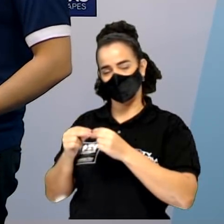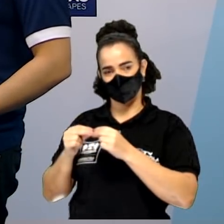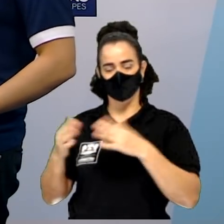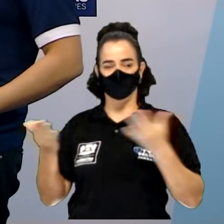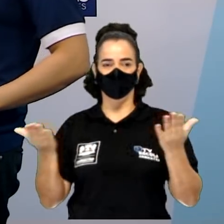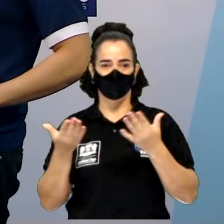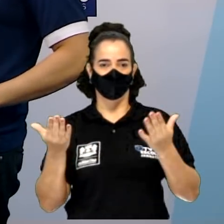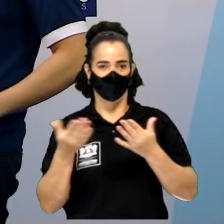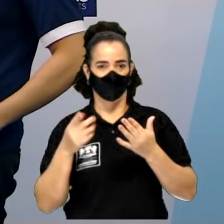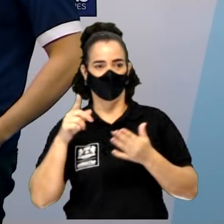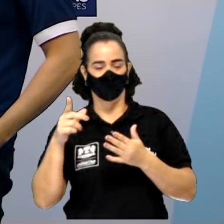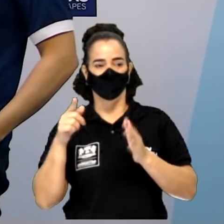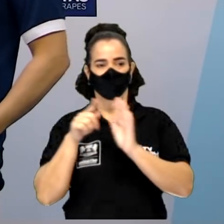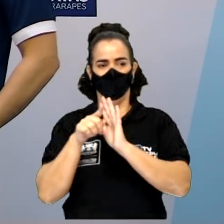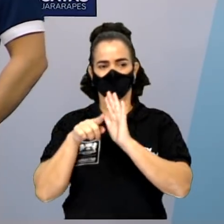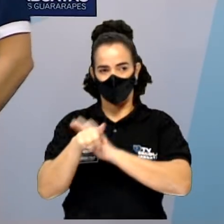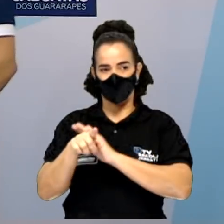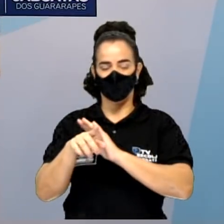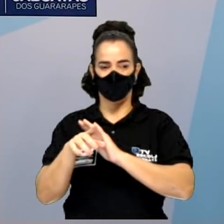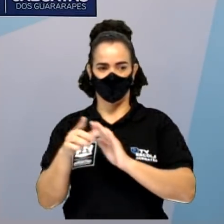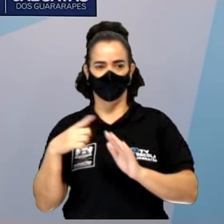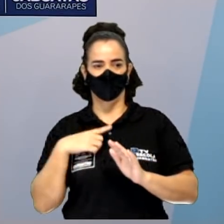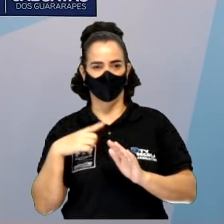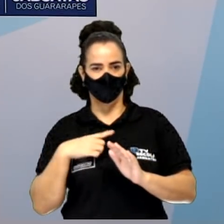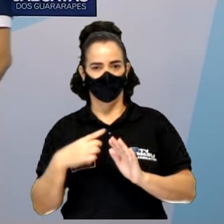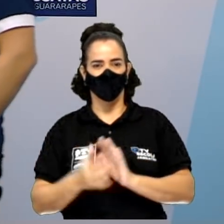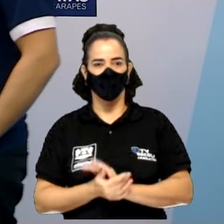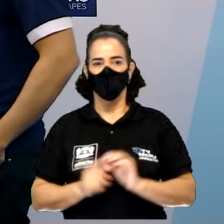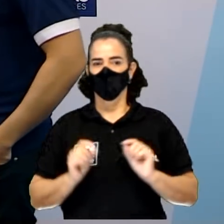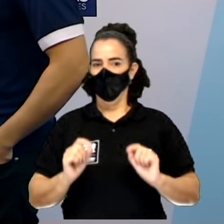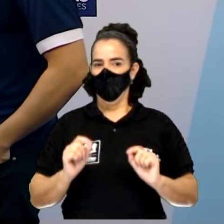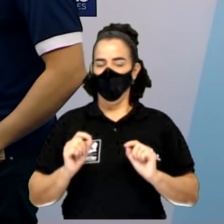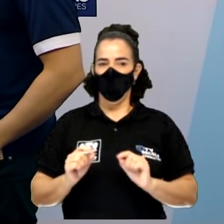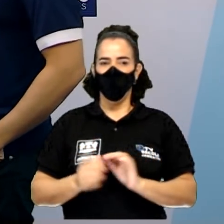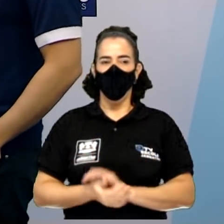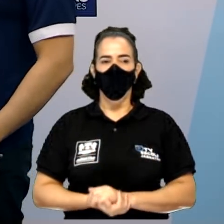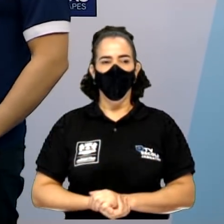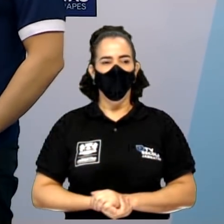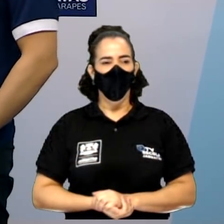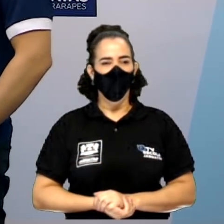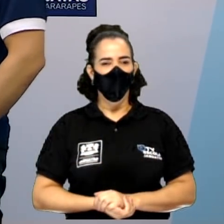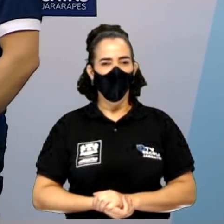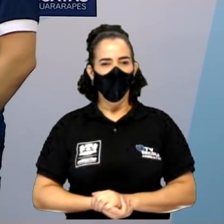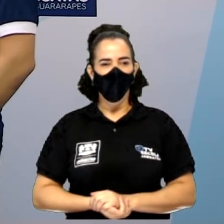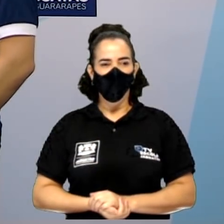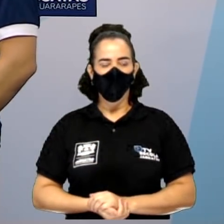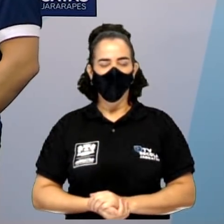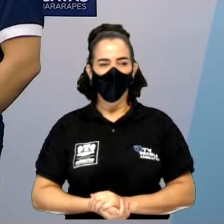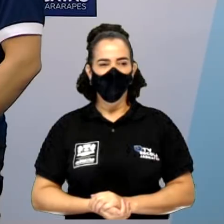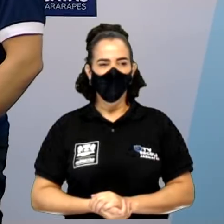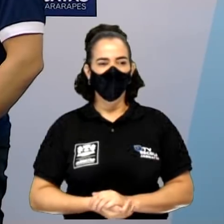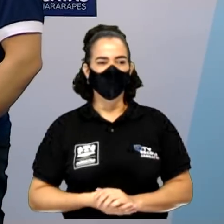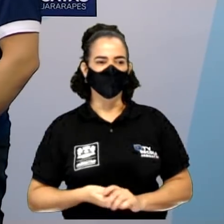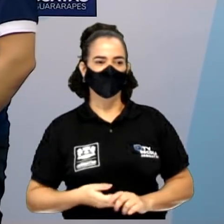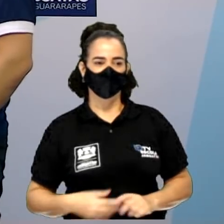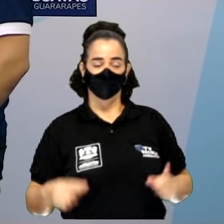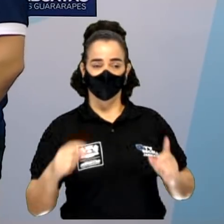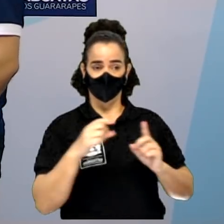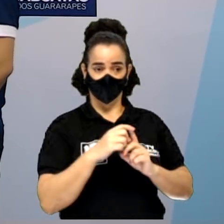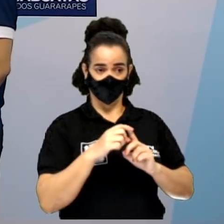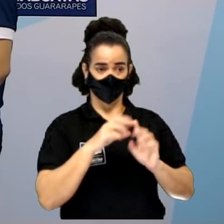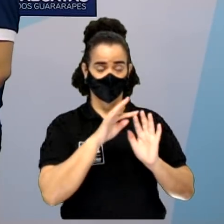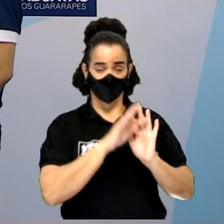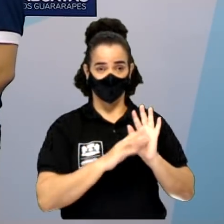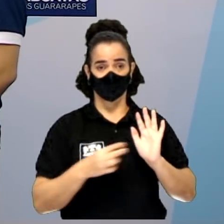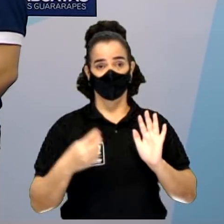questão, olha só o que a gente tem lá no enunciado, no nosso item, né? A gente encontrou o seguinte. Os termos um presente, na linha 13 e